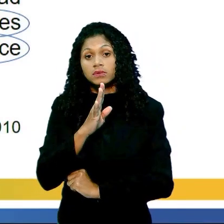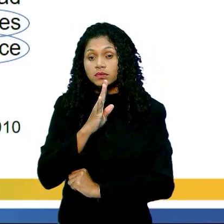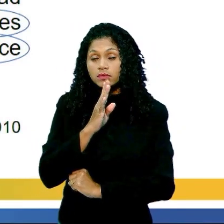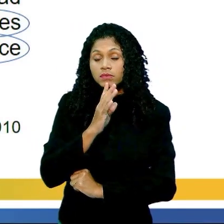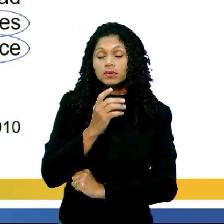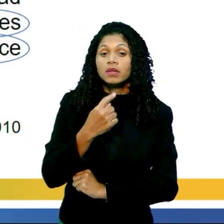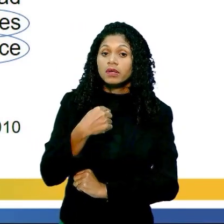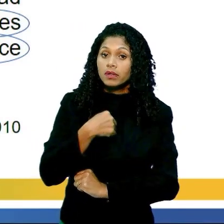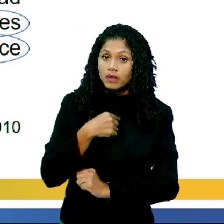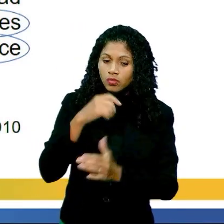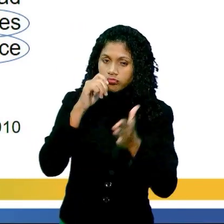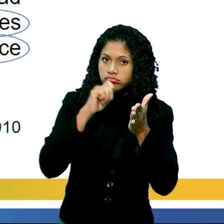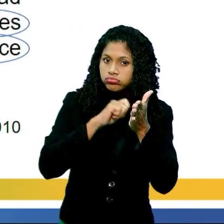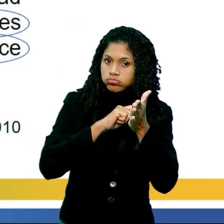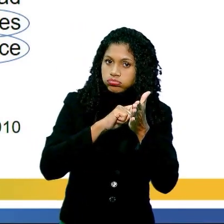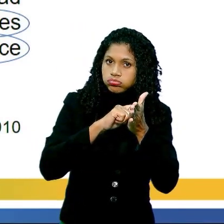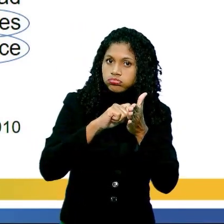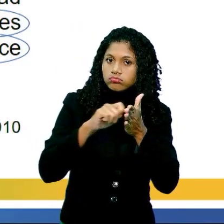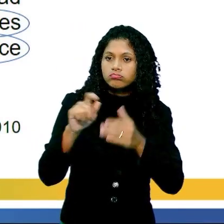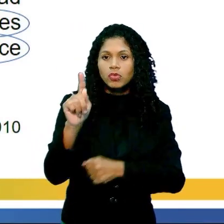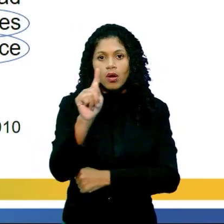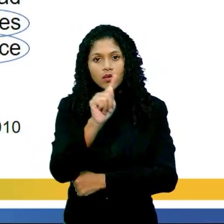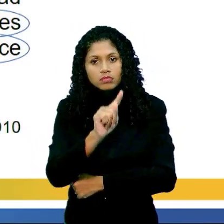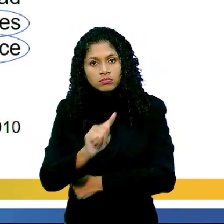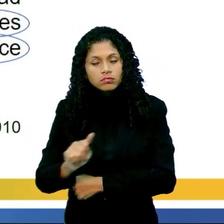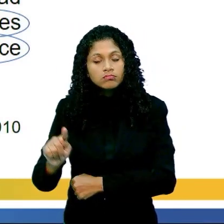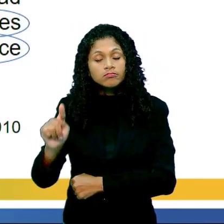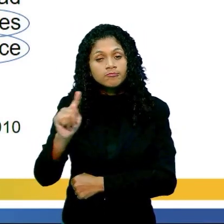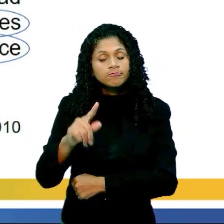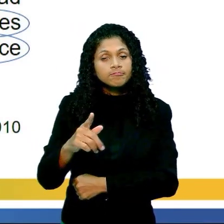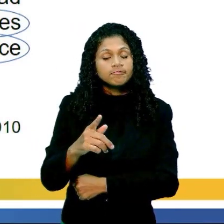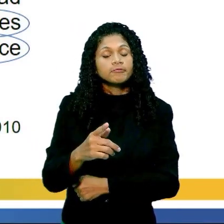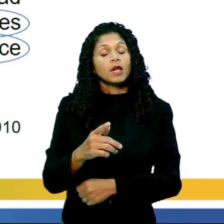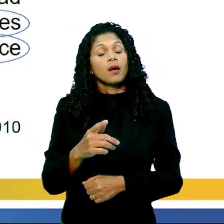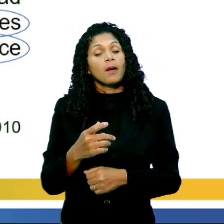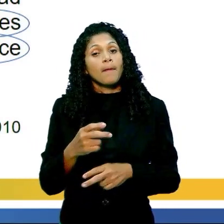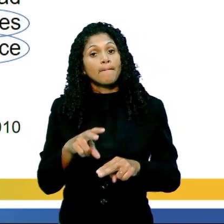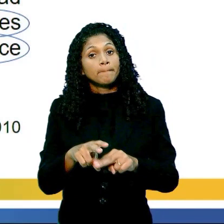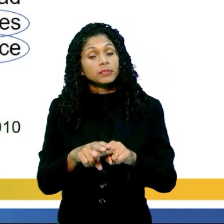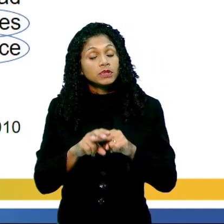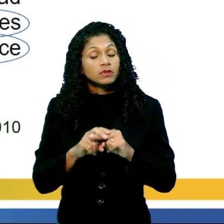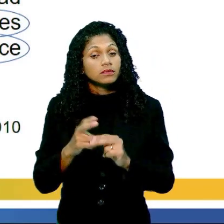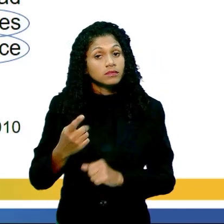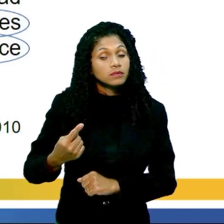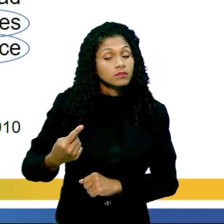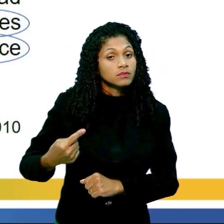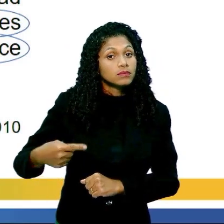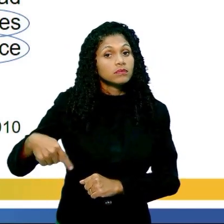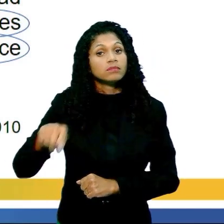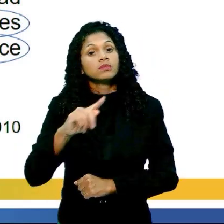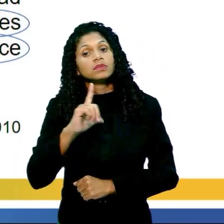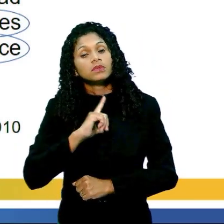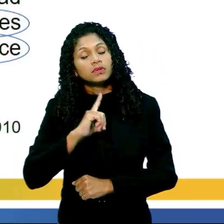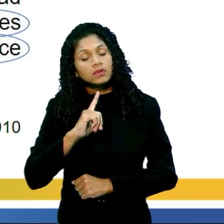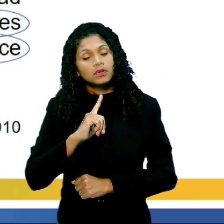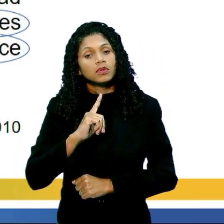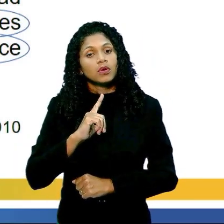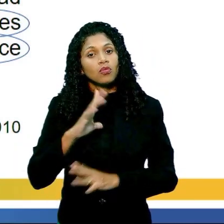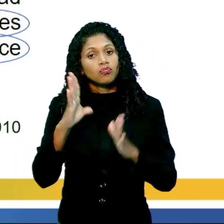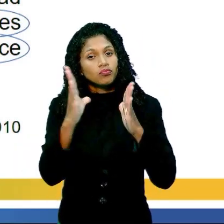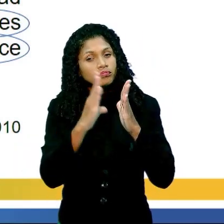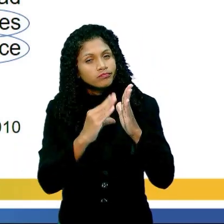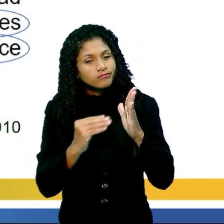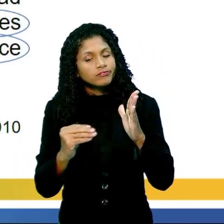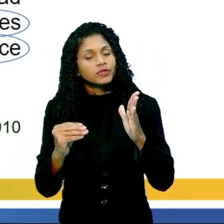minha anotação para que vocês tenham um modelo para que vocês possam fazer também para facilitar a leitura de vocês,